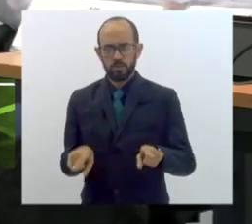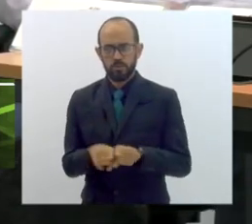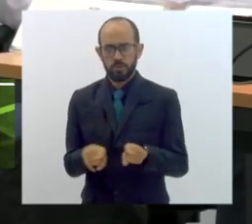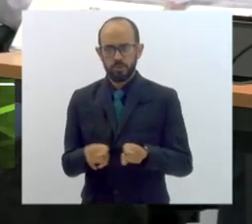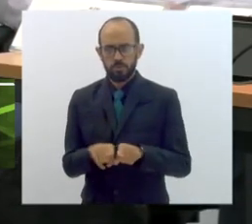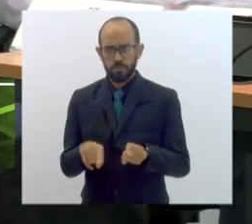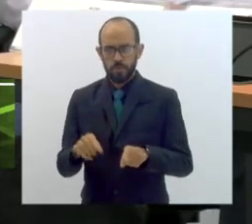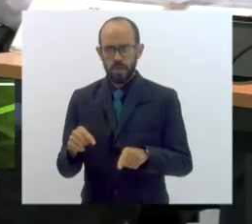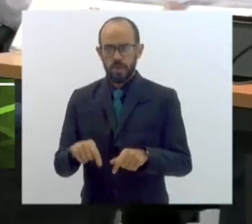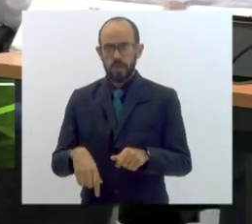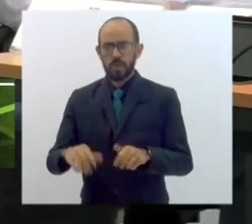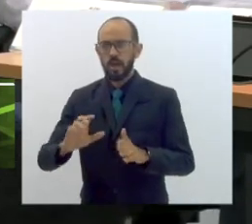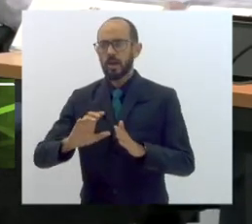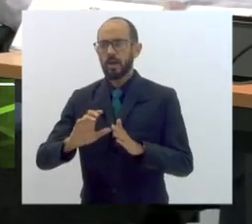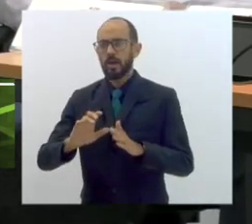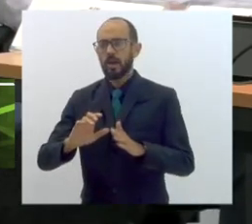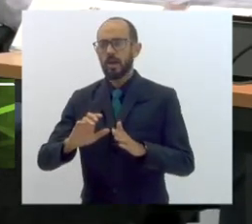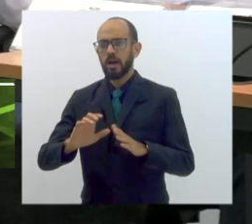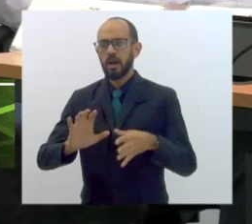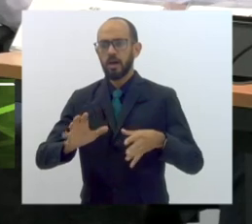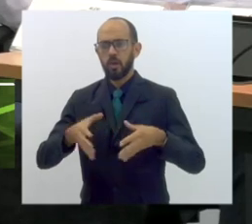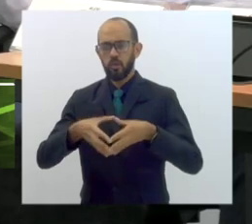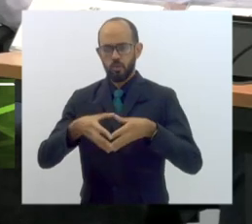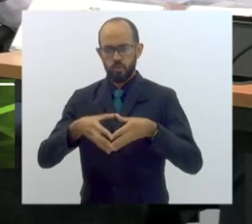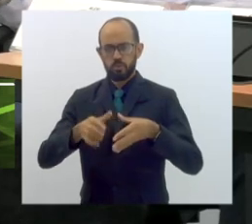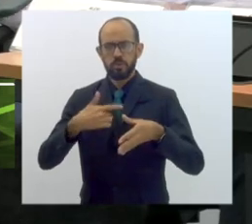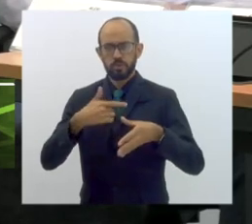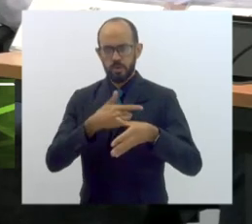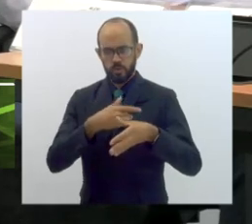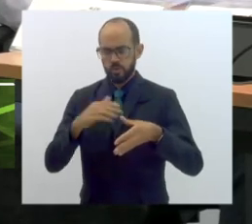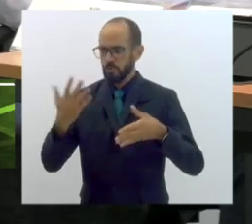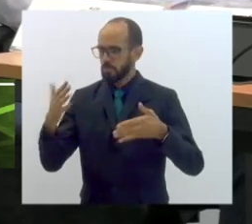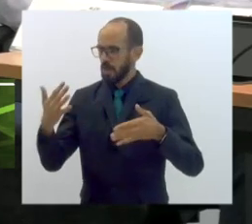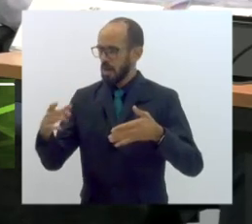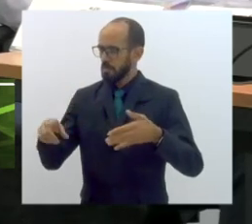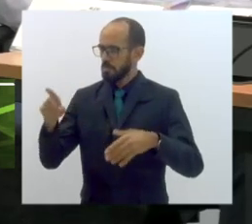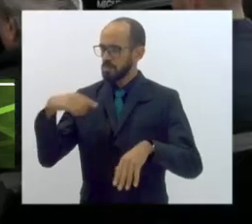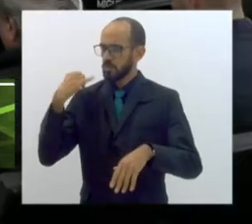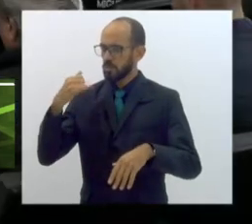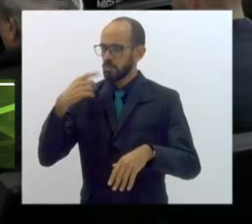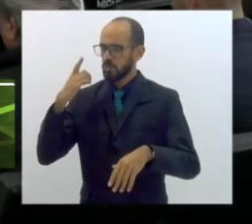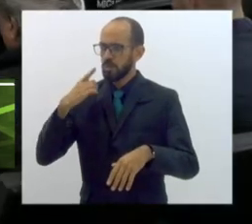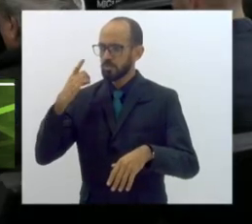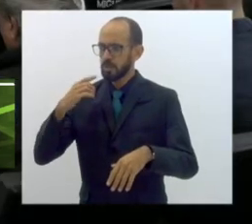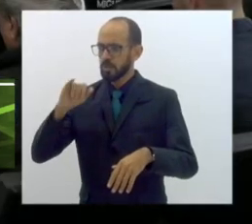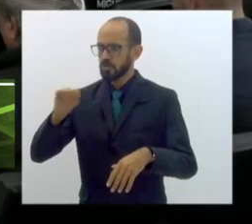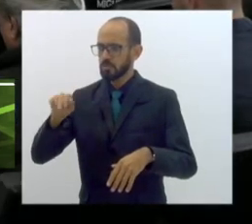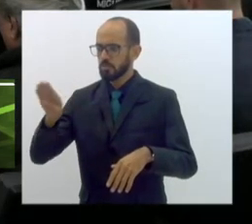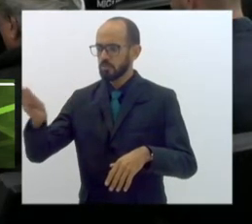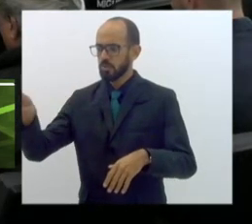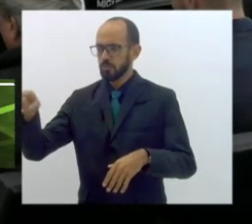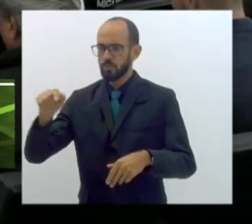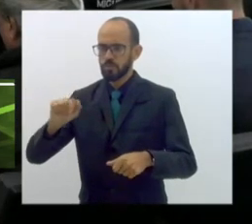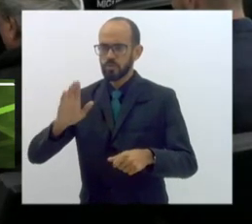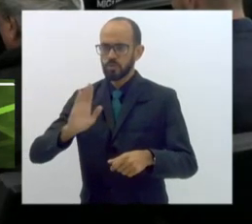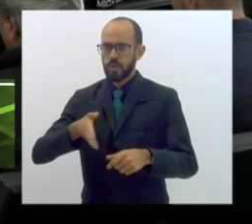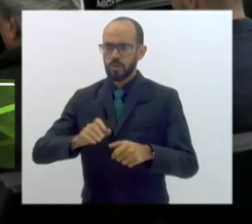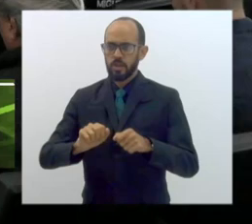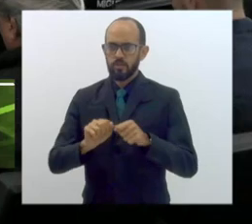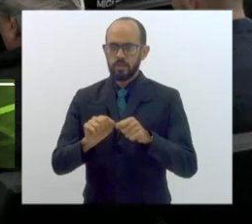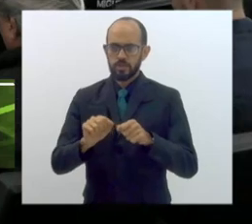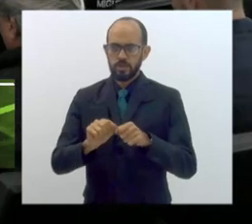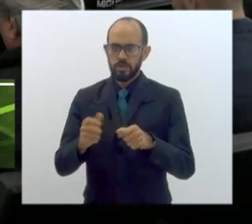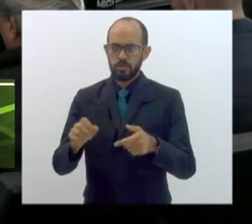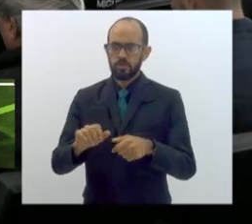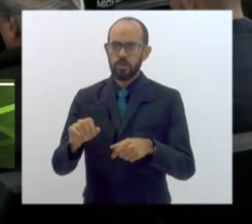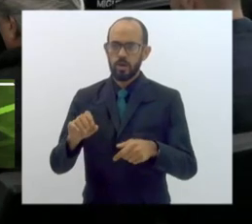frente parlamentar, eu quero aqui parabenizar o Jair Bittencourt, que já está mobilizando, né, a contratação